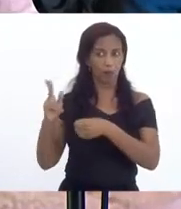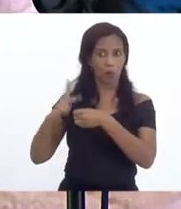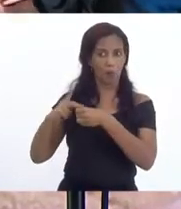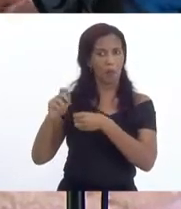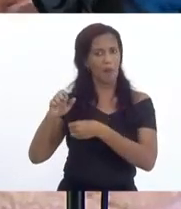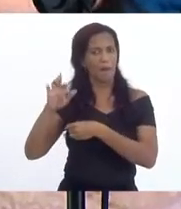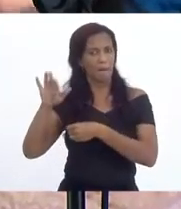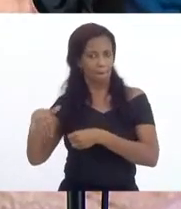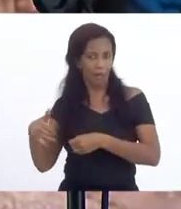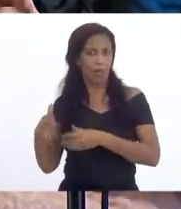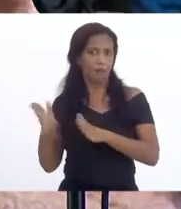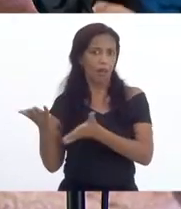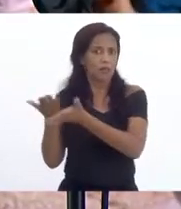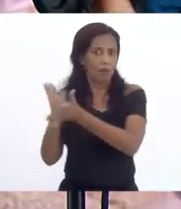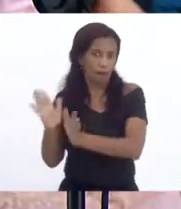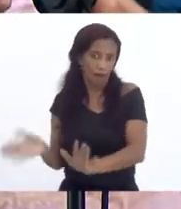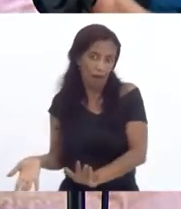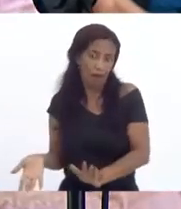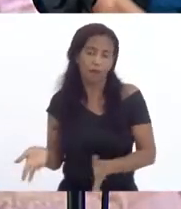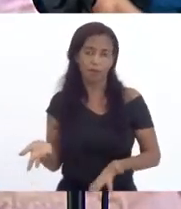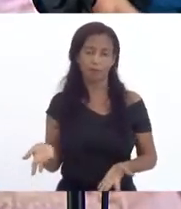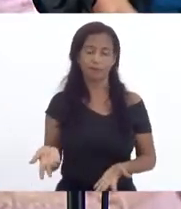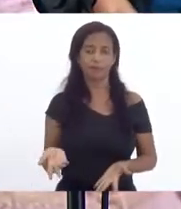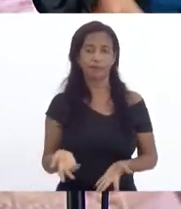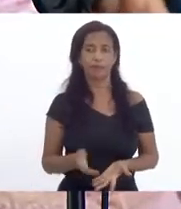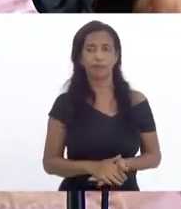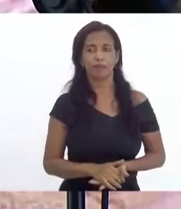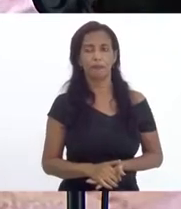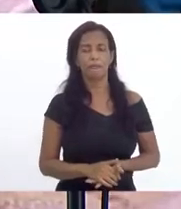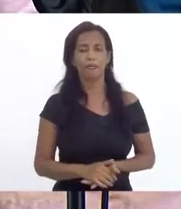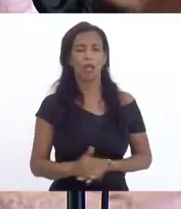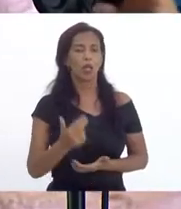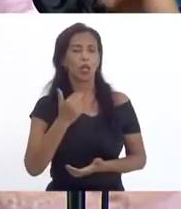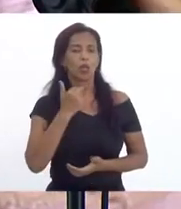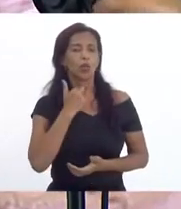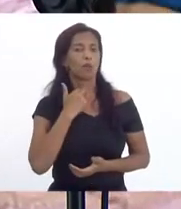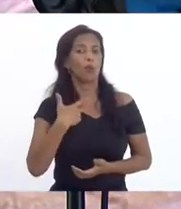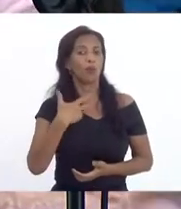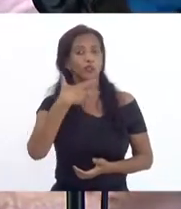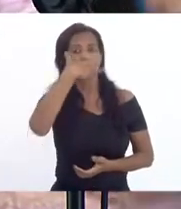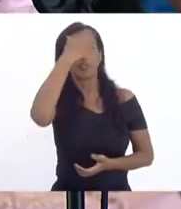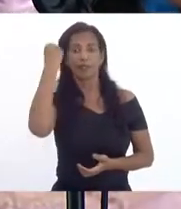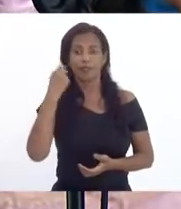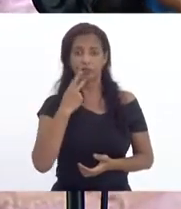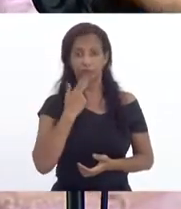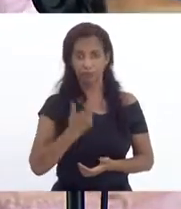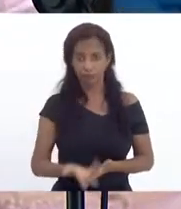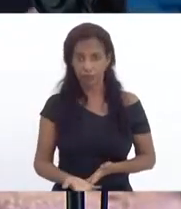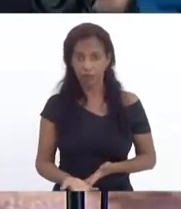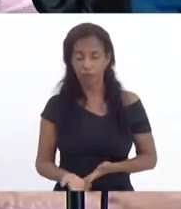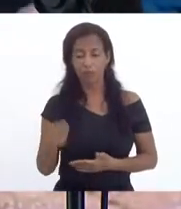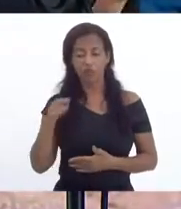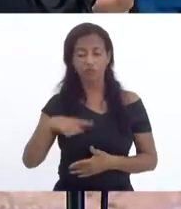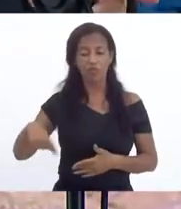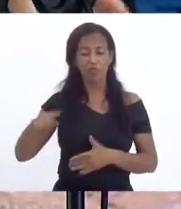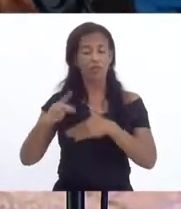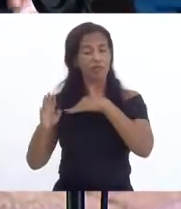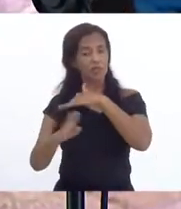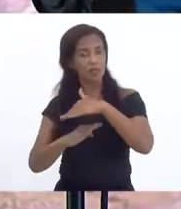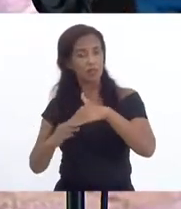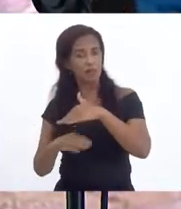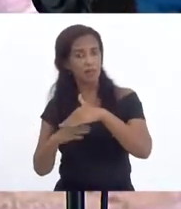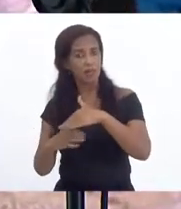bem infinito, sim, acaba não deixando de, a gente não pode deixar de dizer isso, mas que essas empresas que se